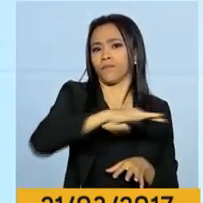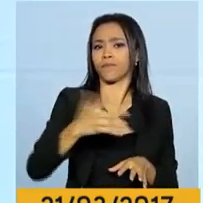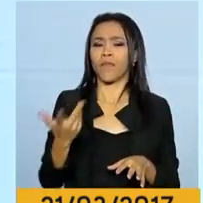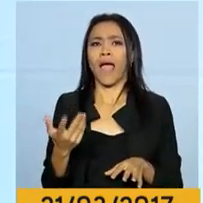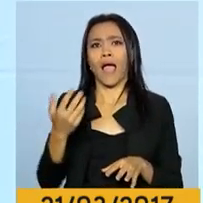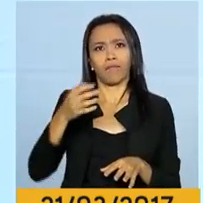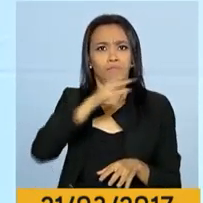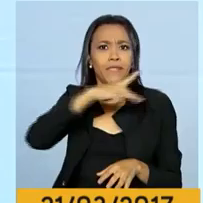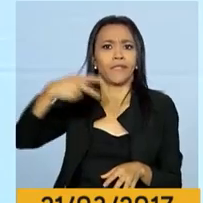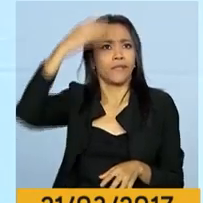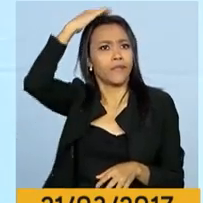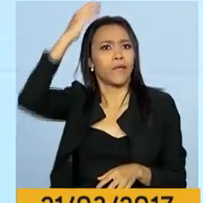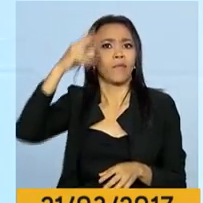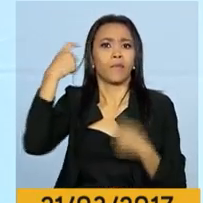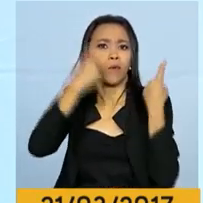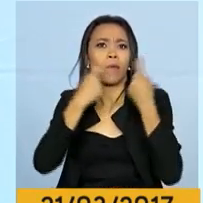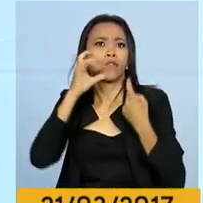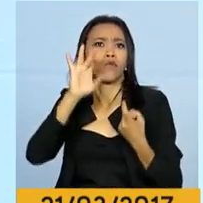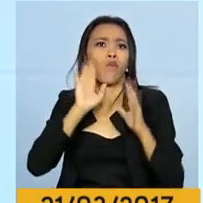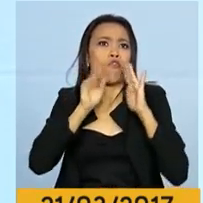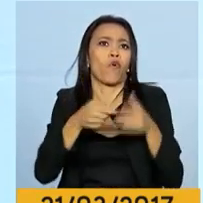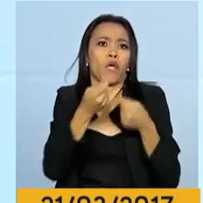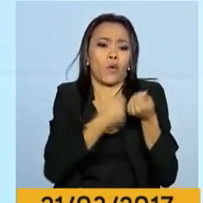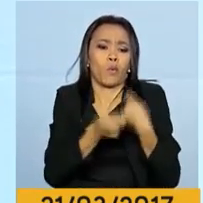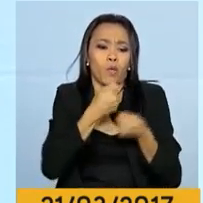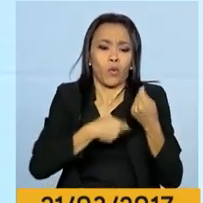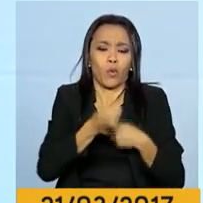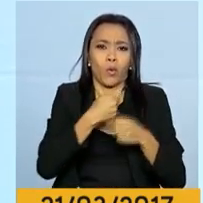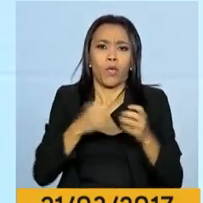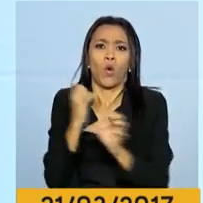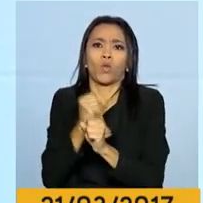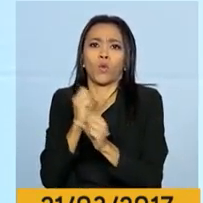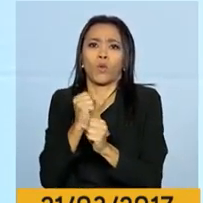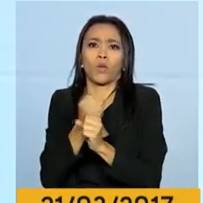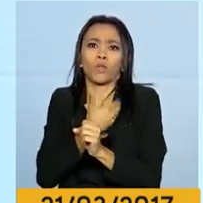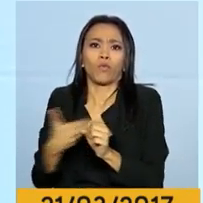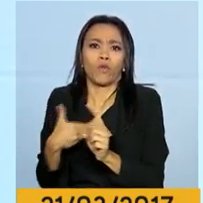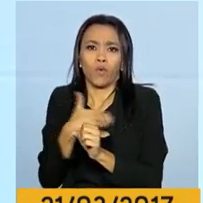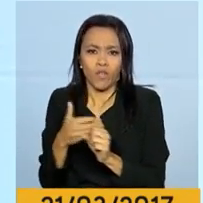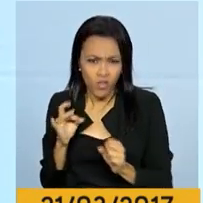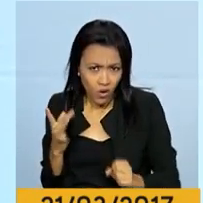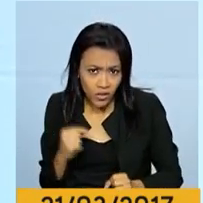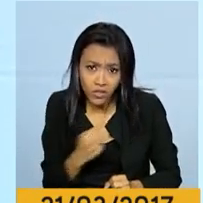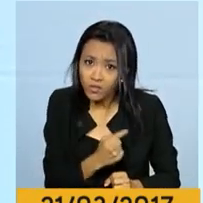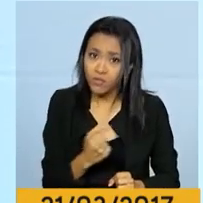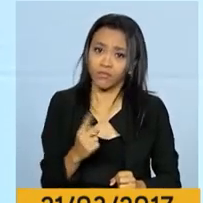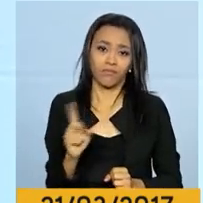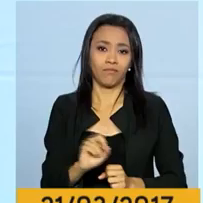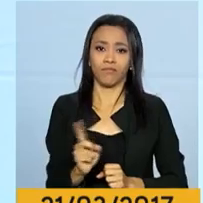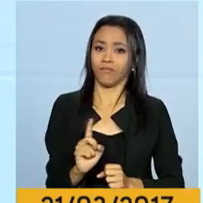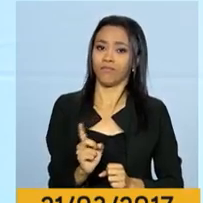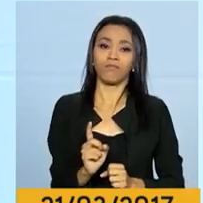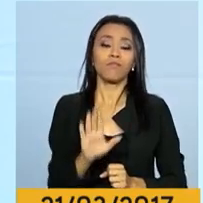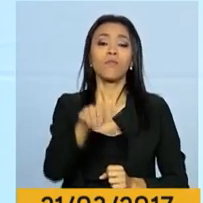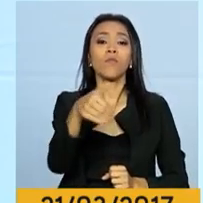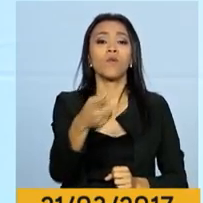preocupado só com a economia, se as contas públicas. Não é isso, não. Quando nós falamos, por exemplo, do teto de gastos, que